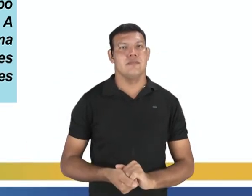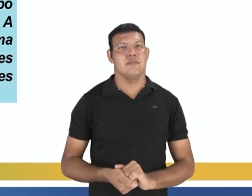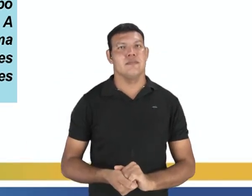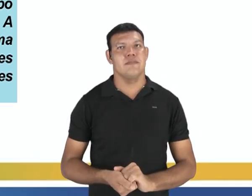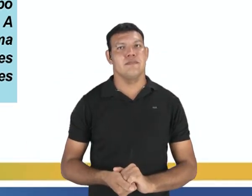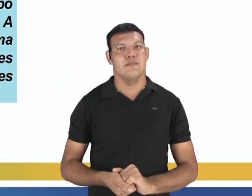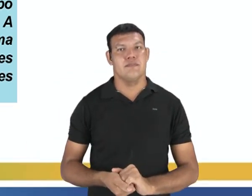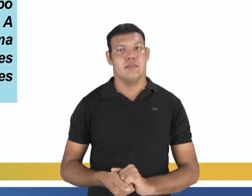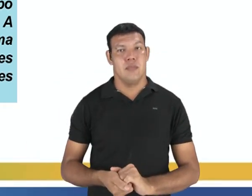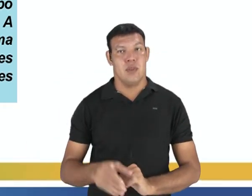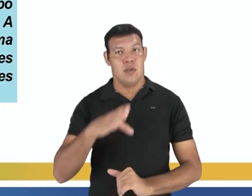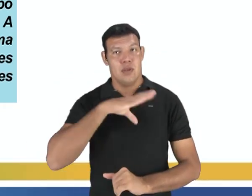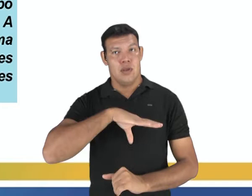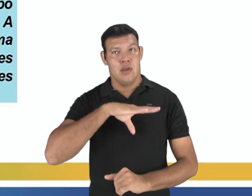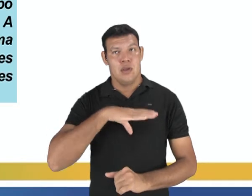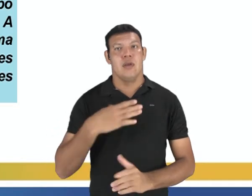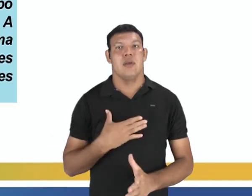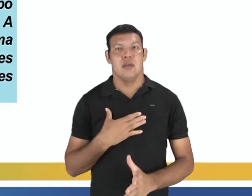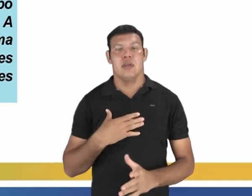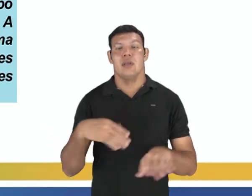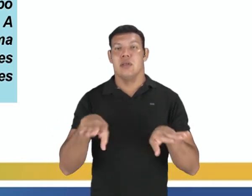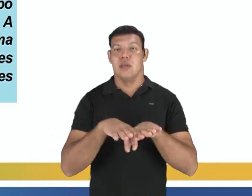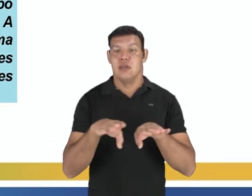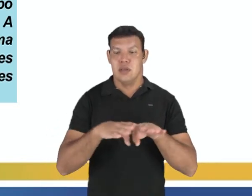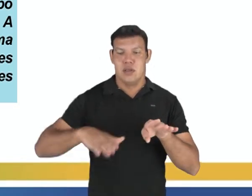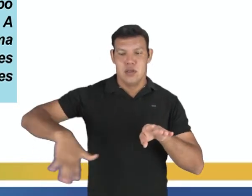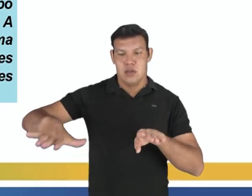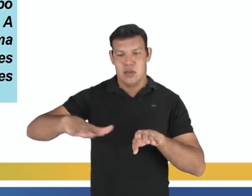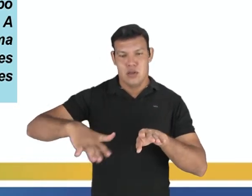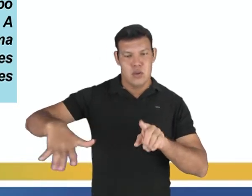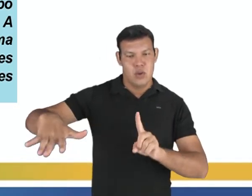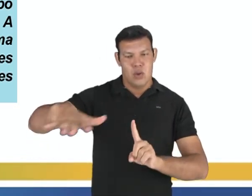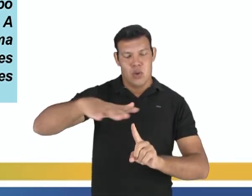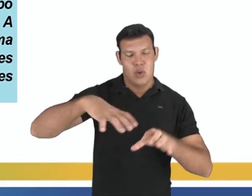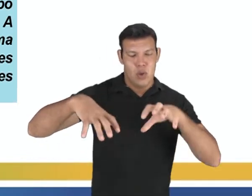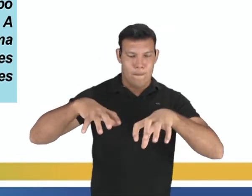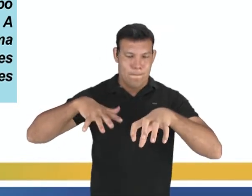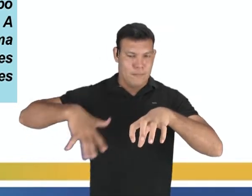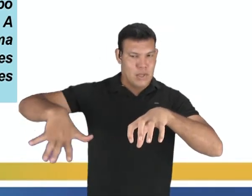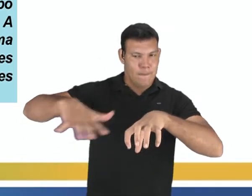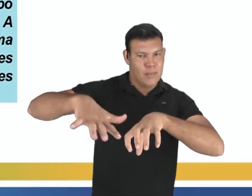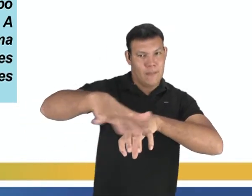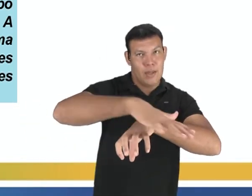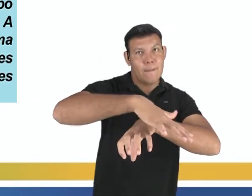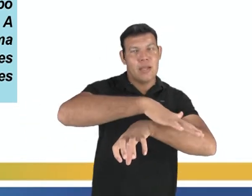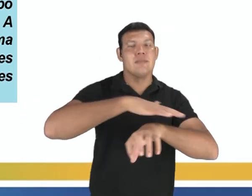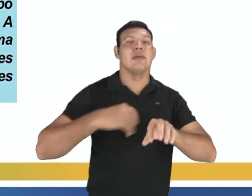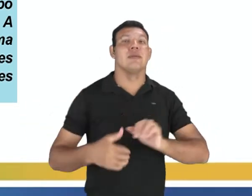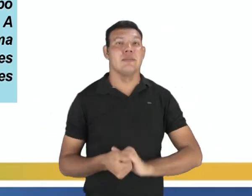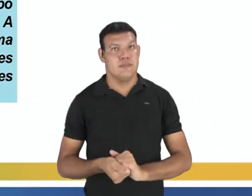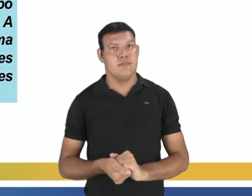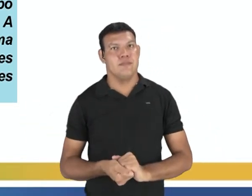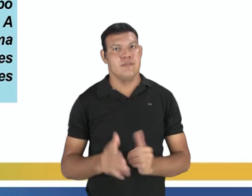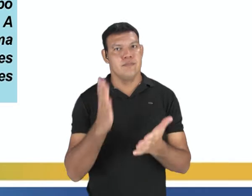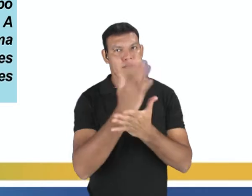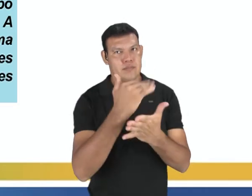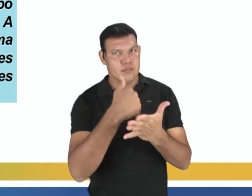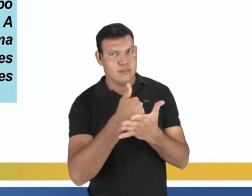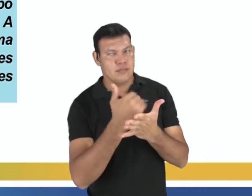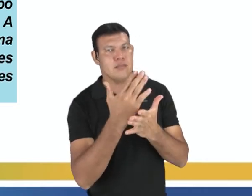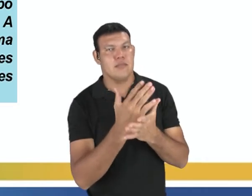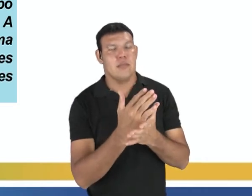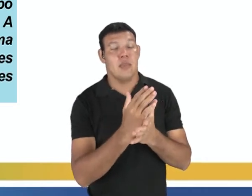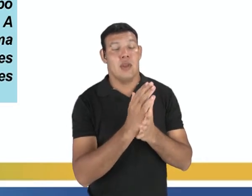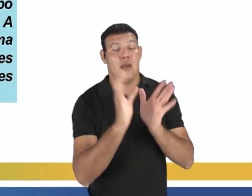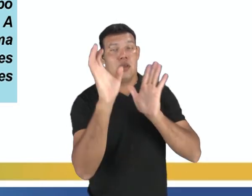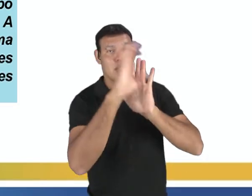compreende uma cidade e o campo ao redor, eventualmente alguns povoados urbanos secundários. A cidade se